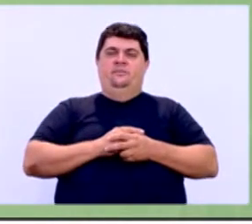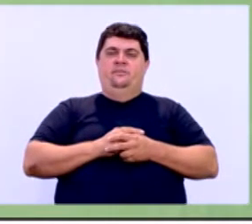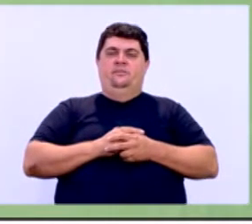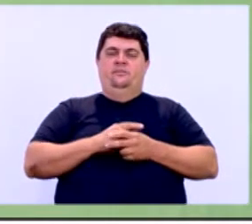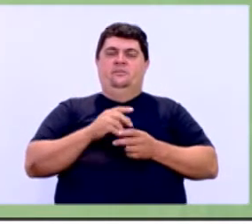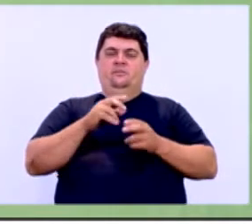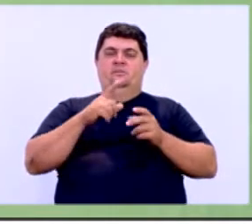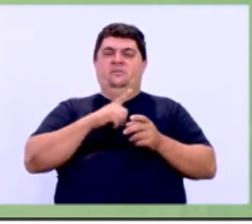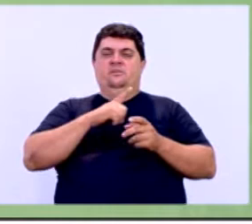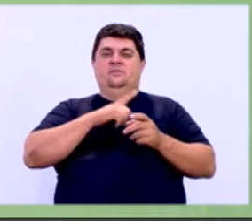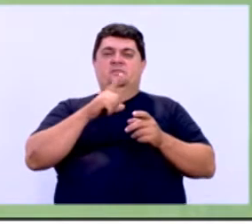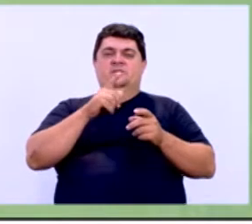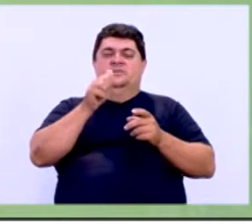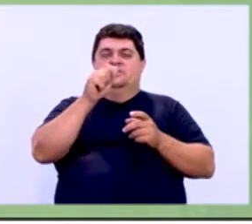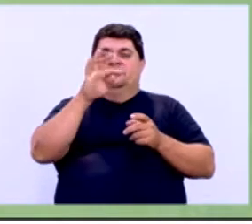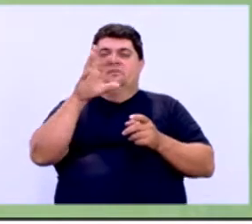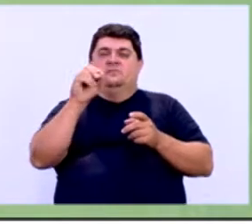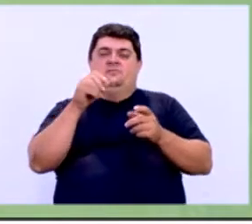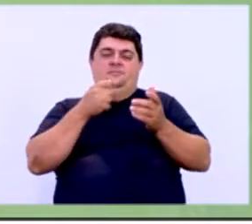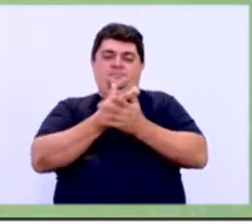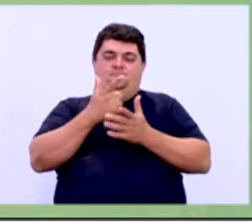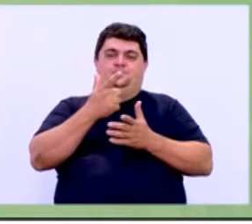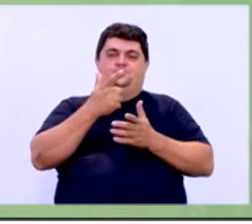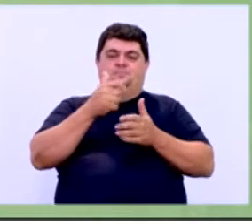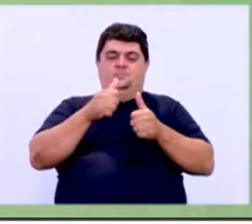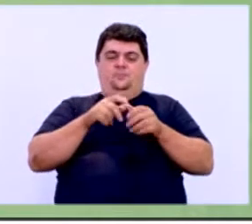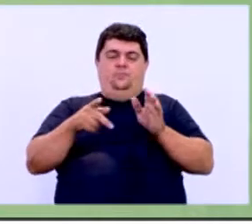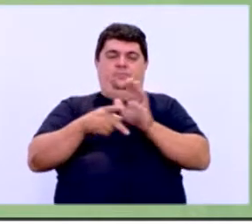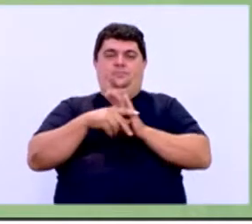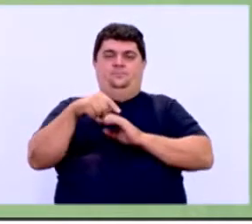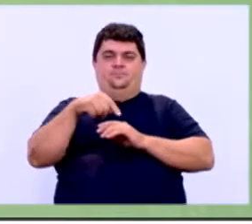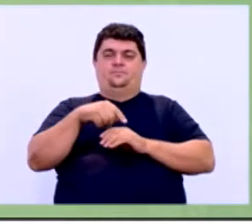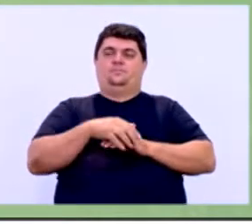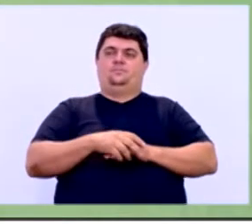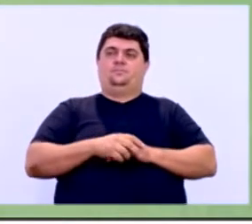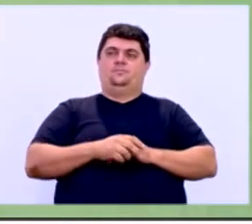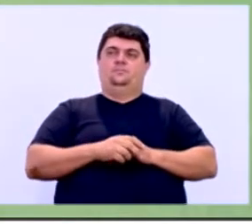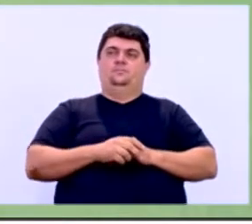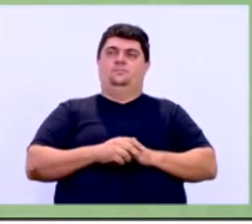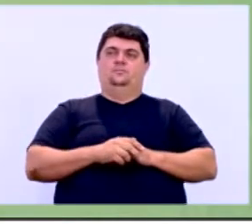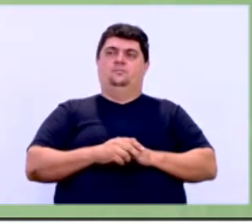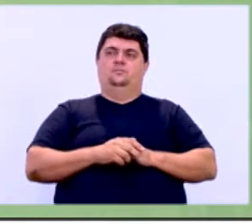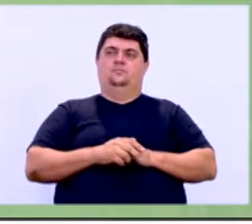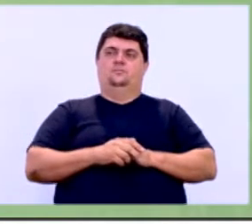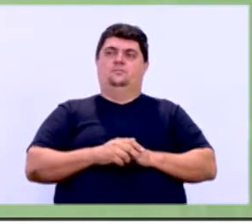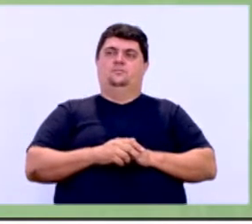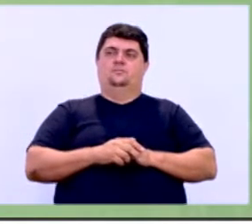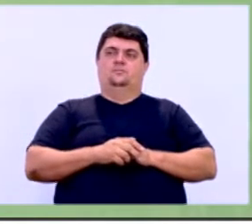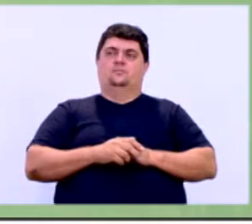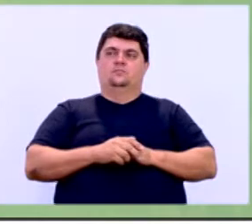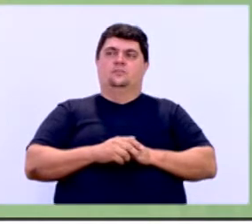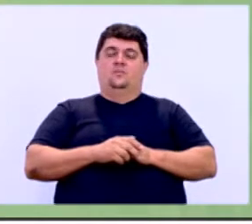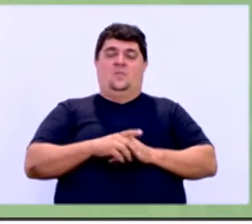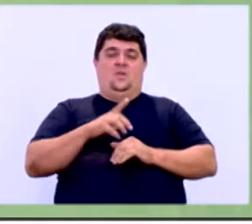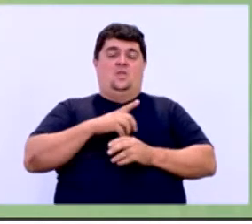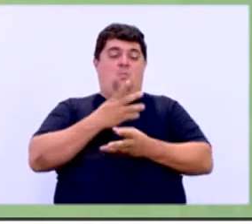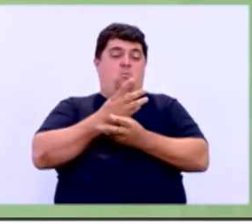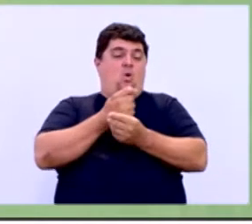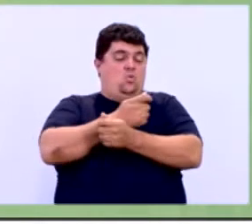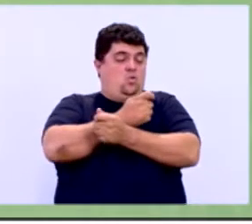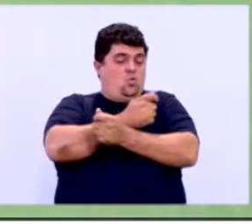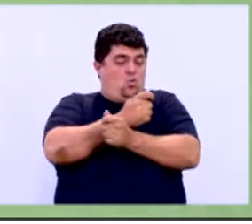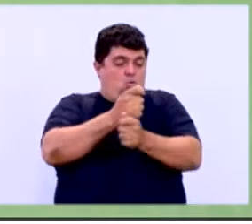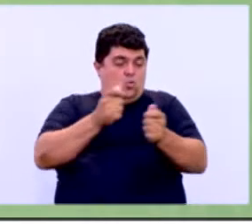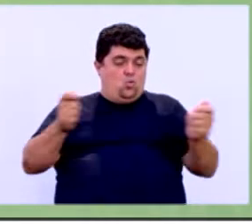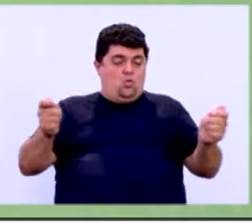esse ativo, né, permanente da organização. Então, gera um grande gasto de